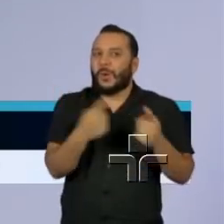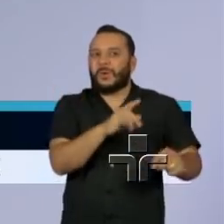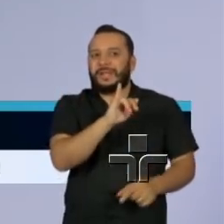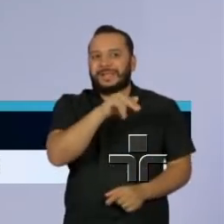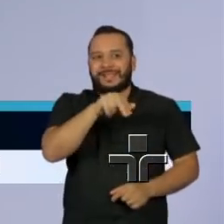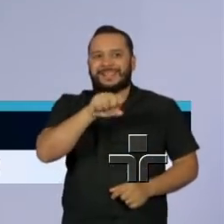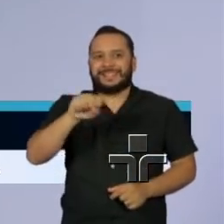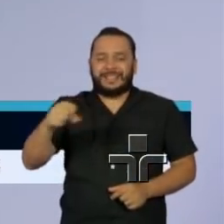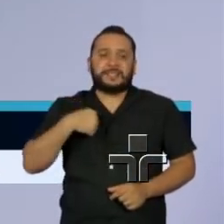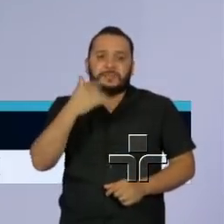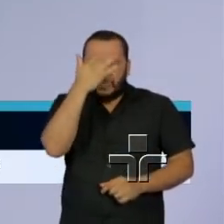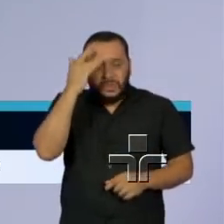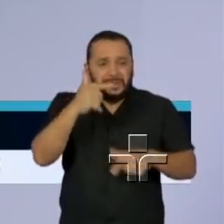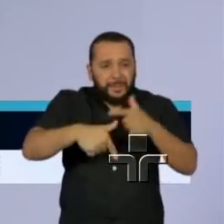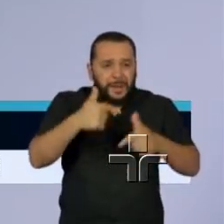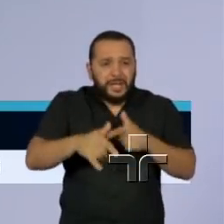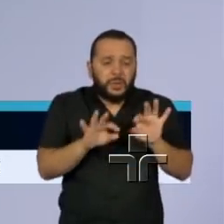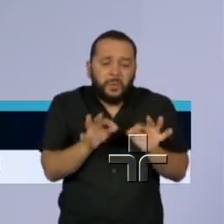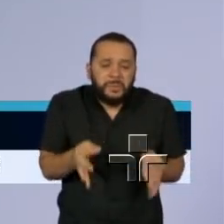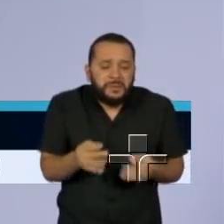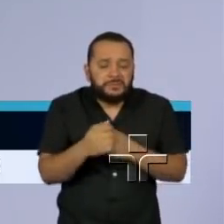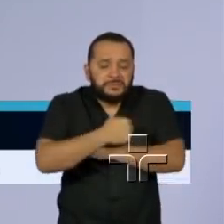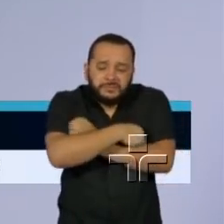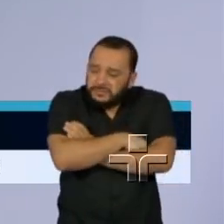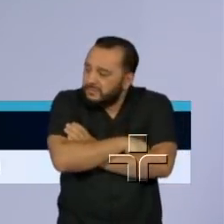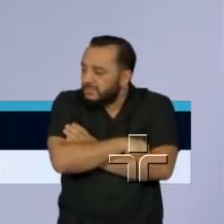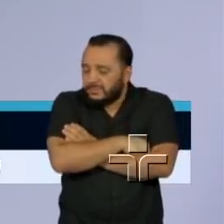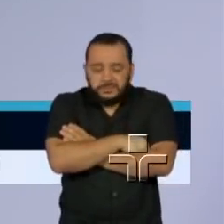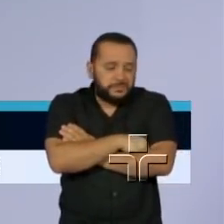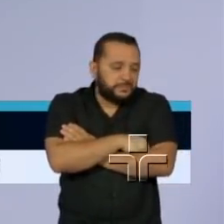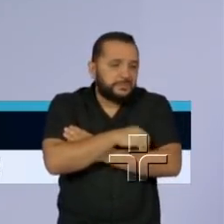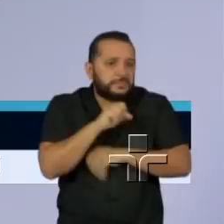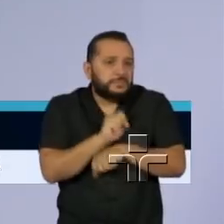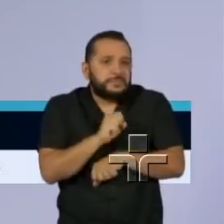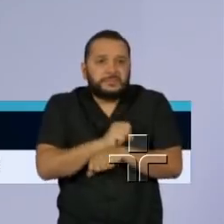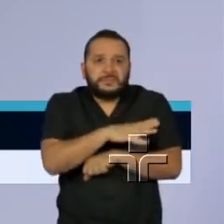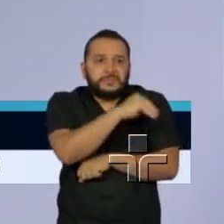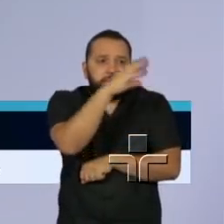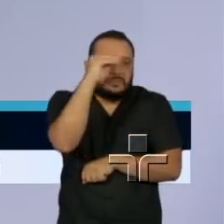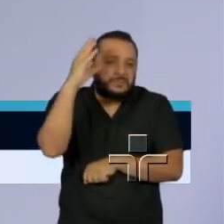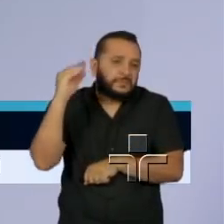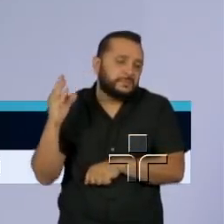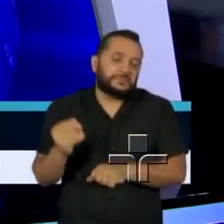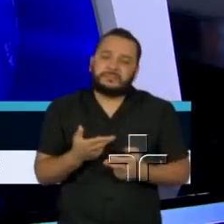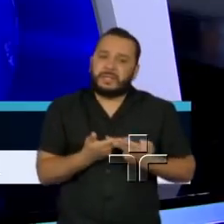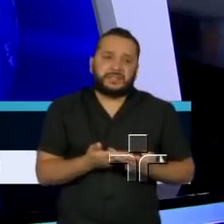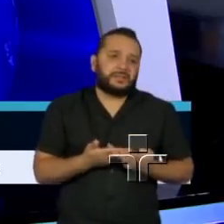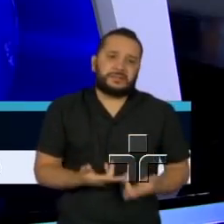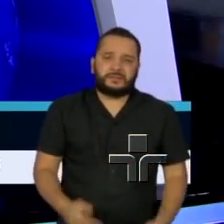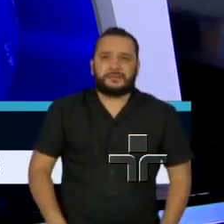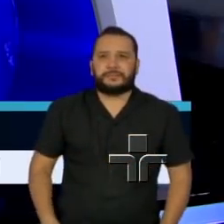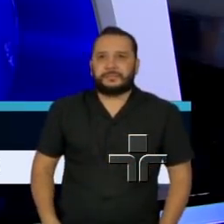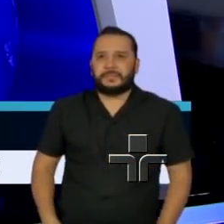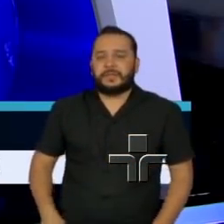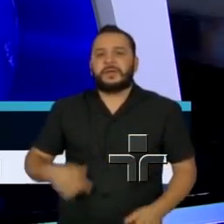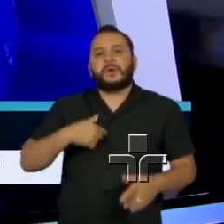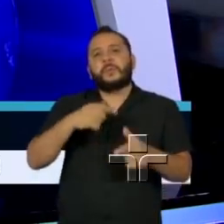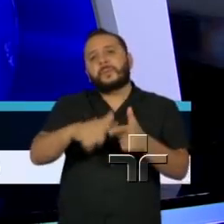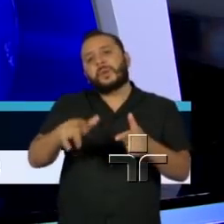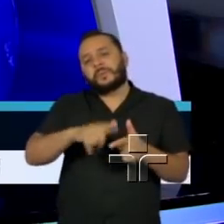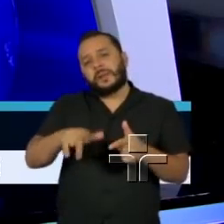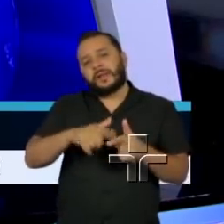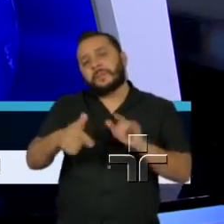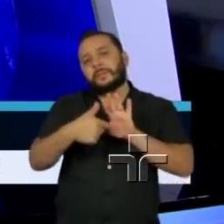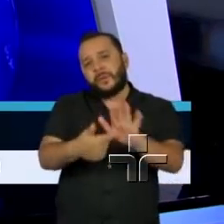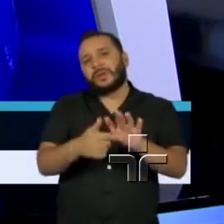fila esperando, como cordeiros, lamentavelmente é o que se repete. Vila, esse problema traz à tona a discussão sobre a